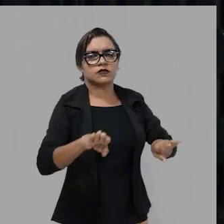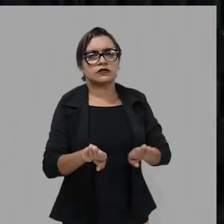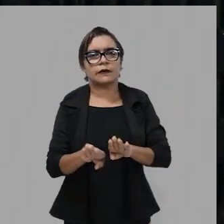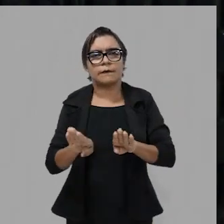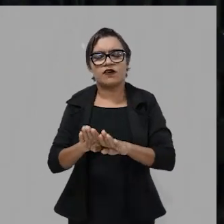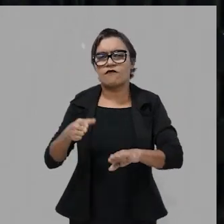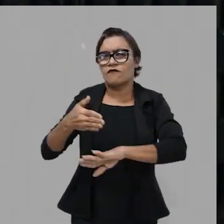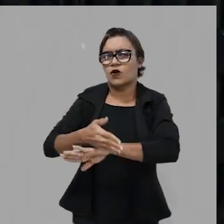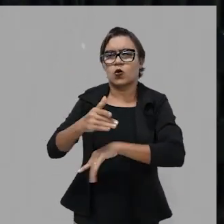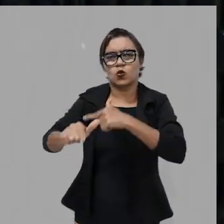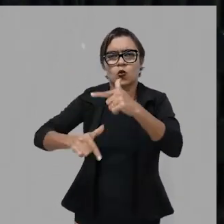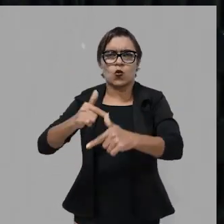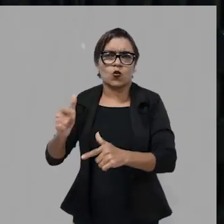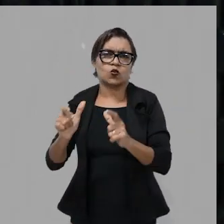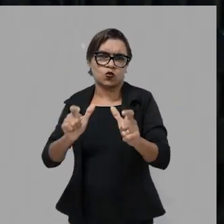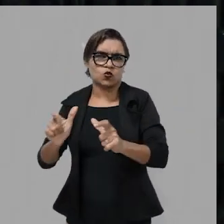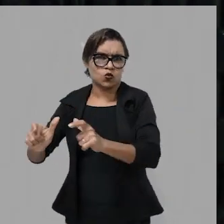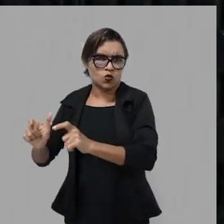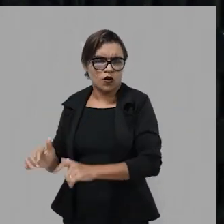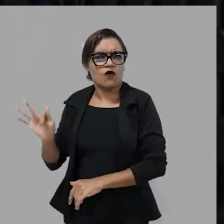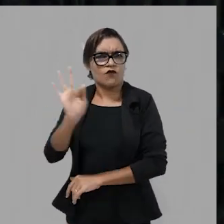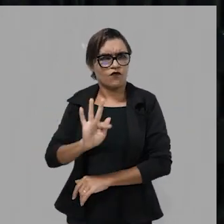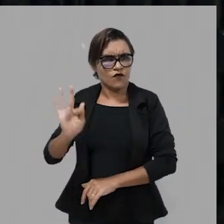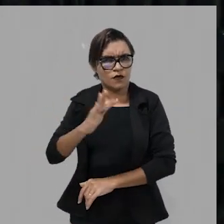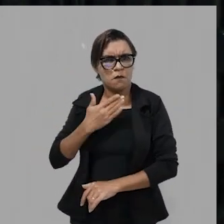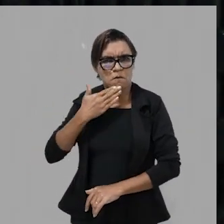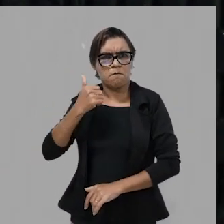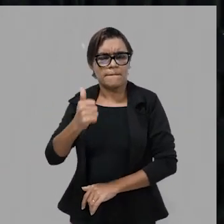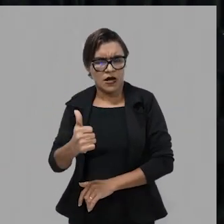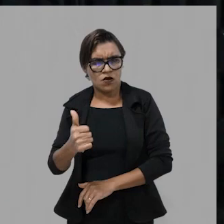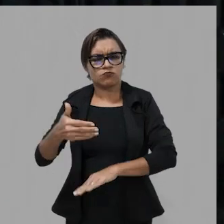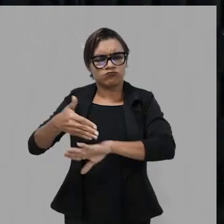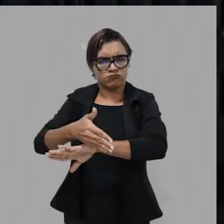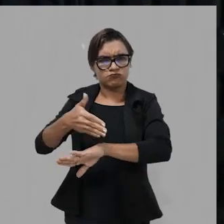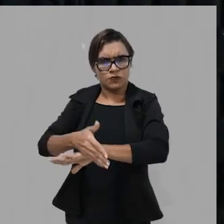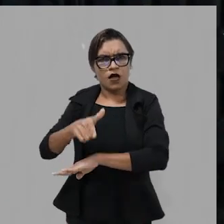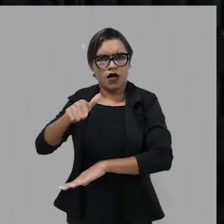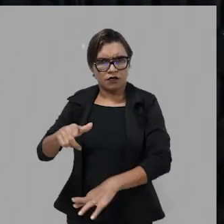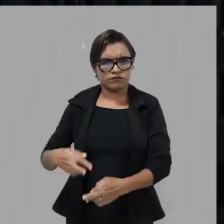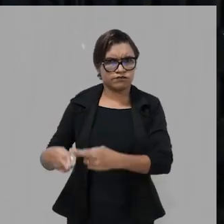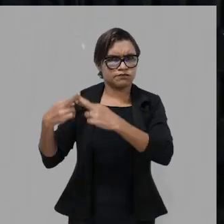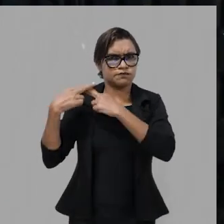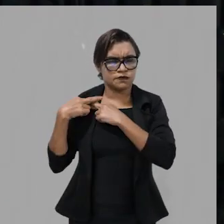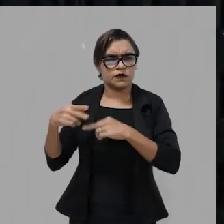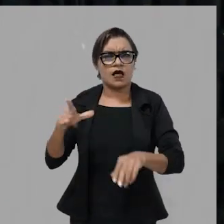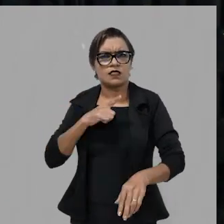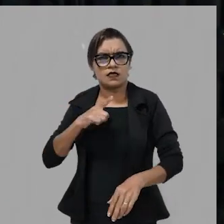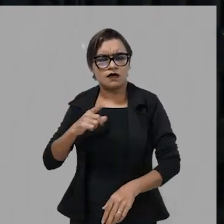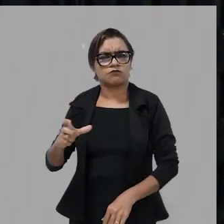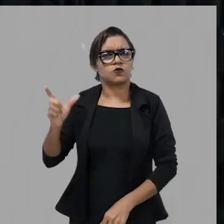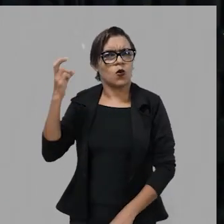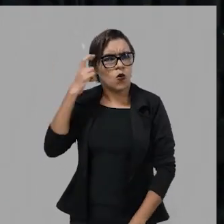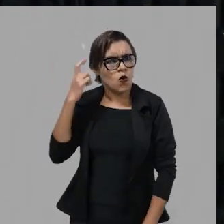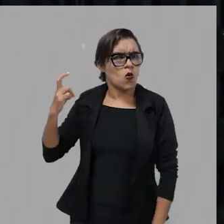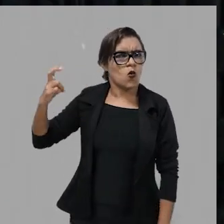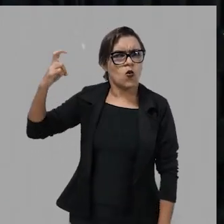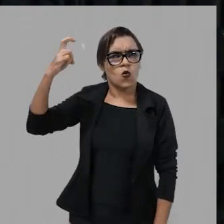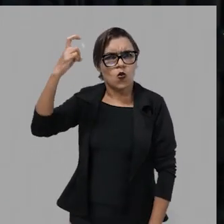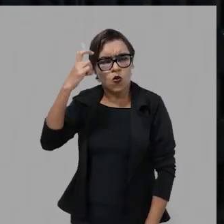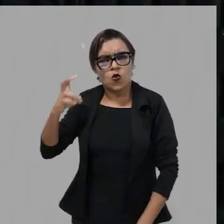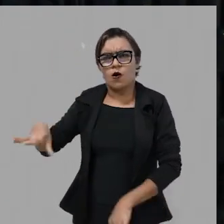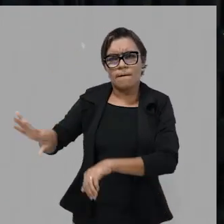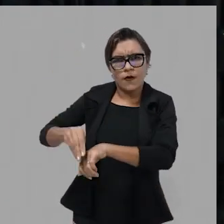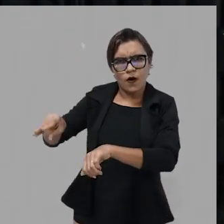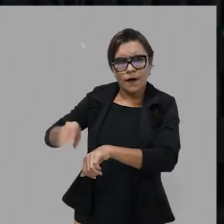serões, eles vêm das melhores universidades, então eles estão aí carregados de muito conhecimento, de muita